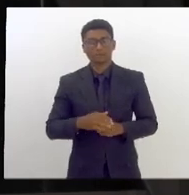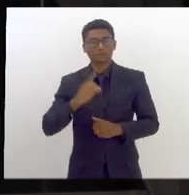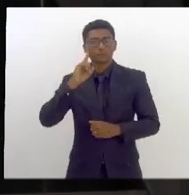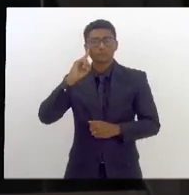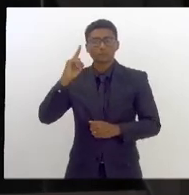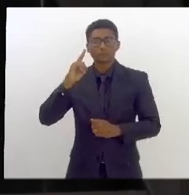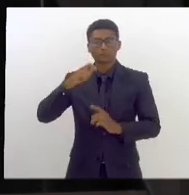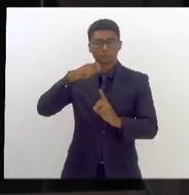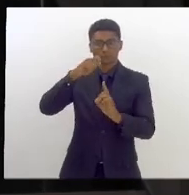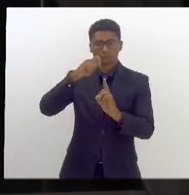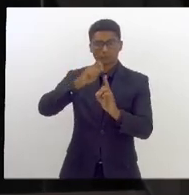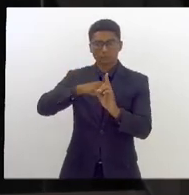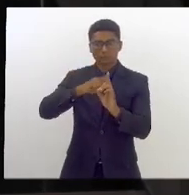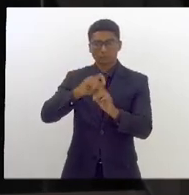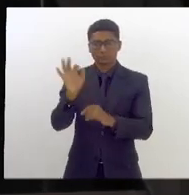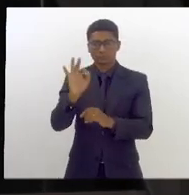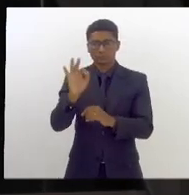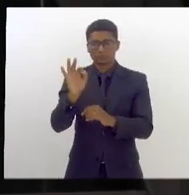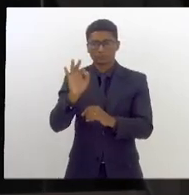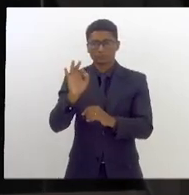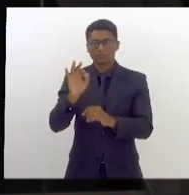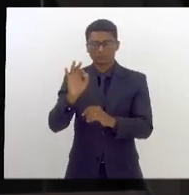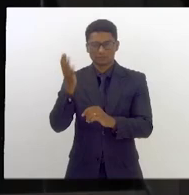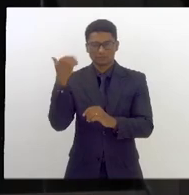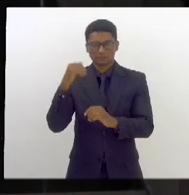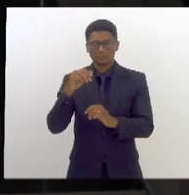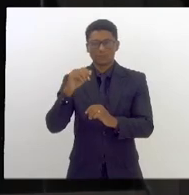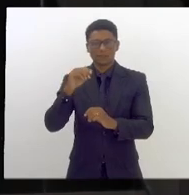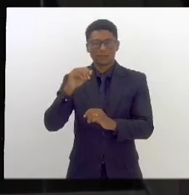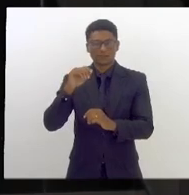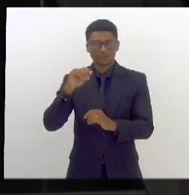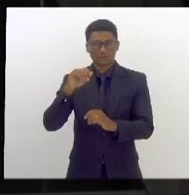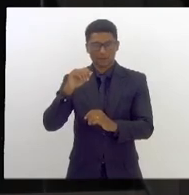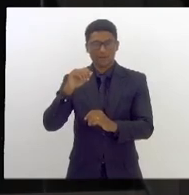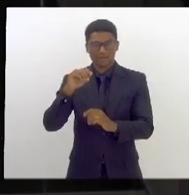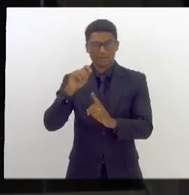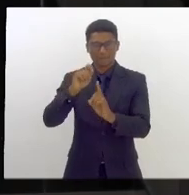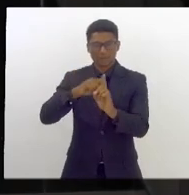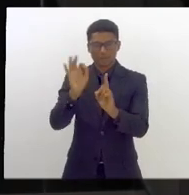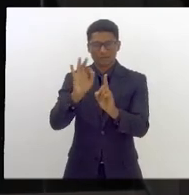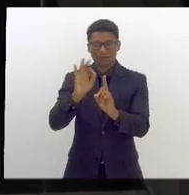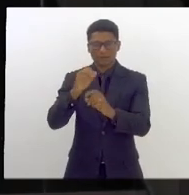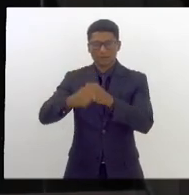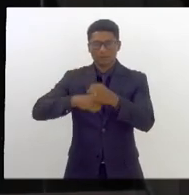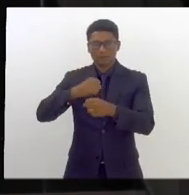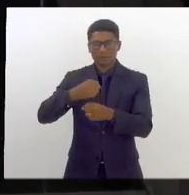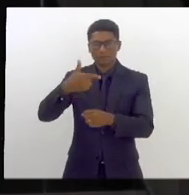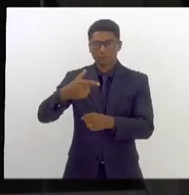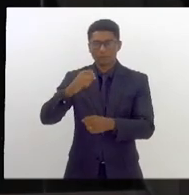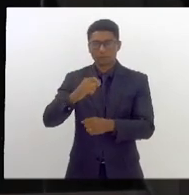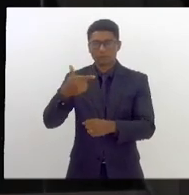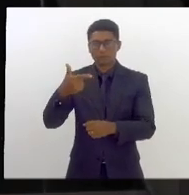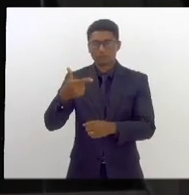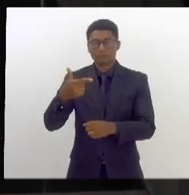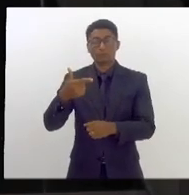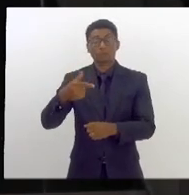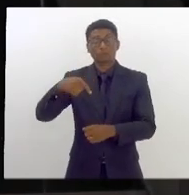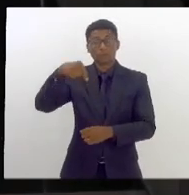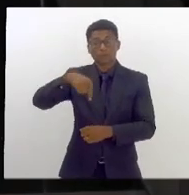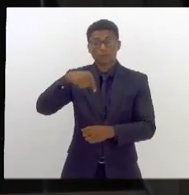fevereiro de 2022 que prever o dia 9 de dezembro deste ano